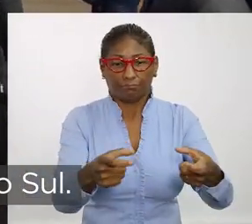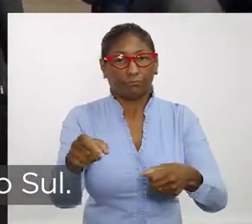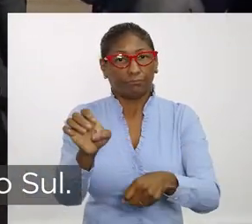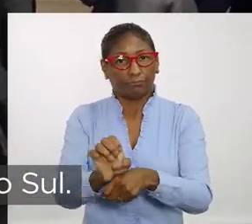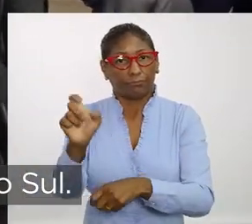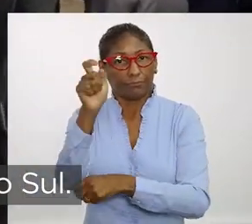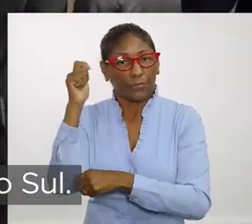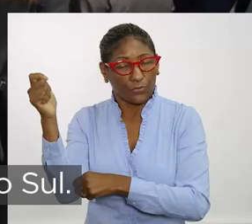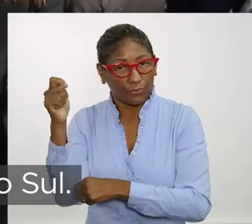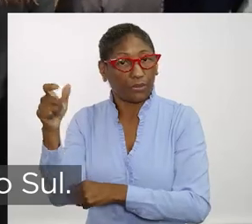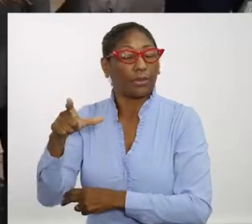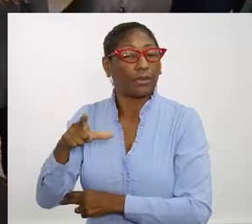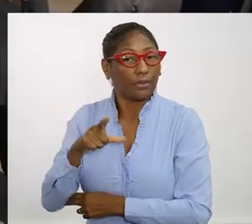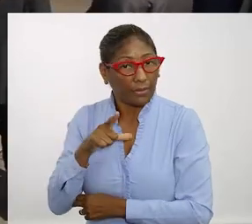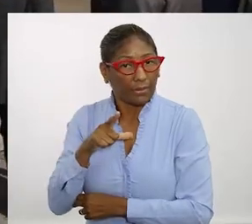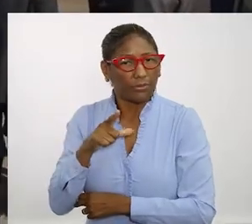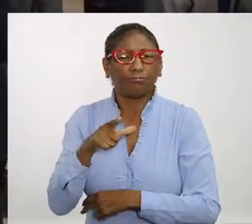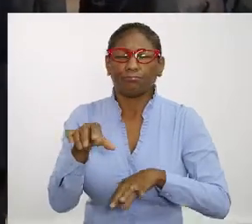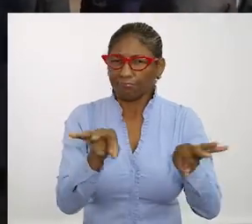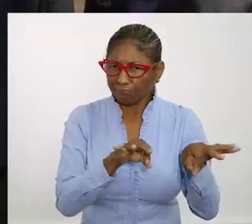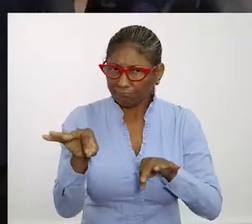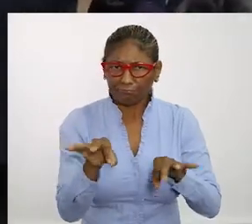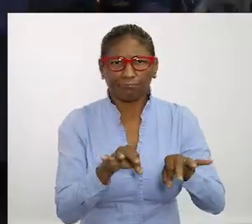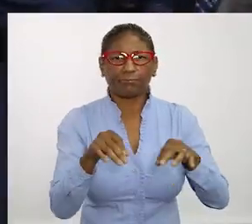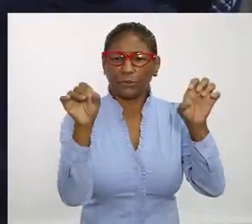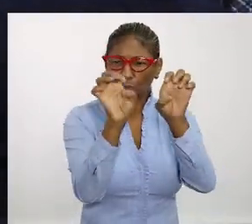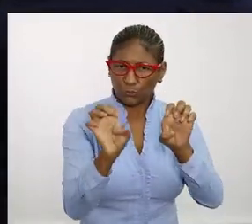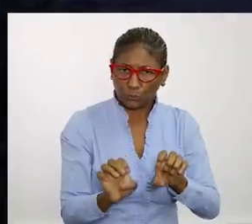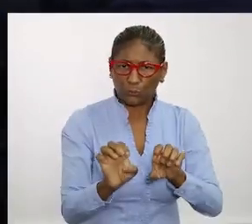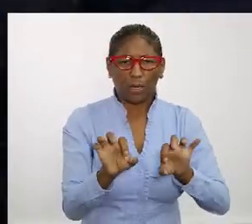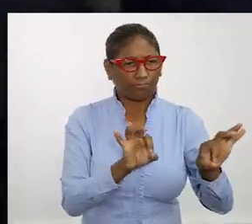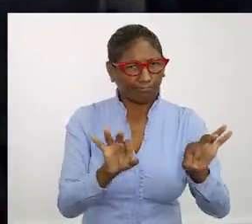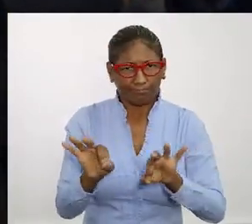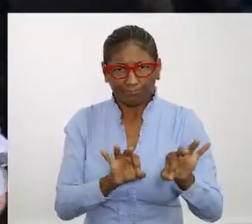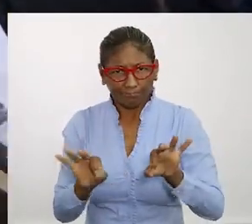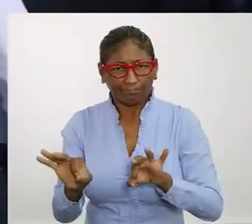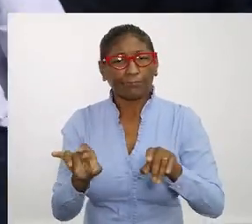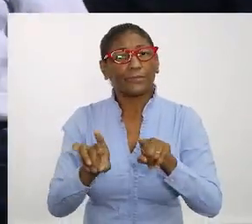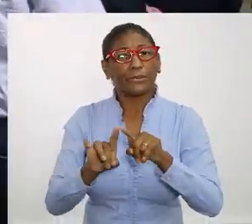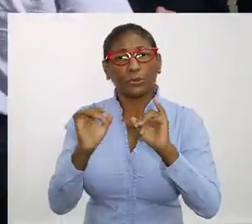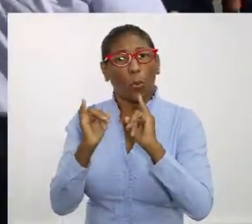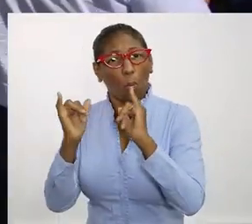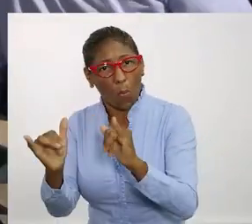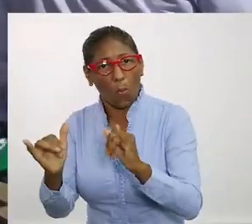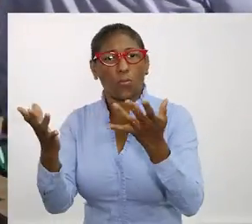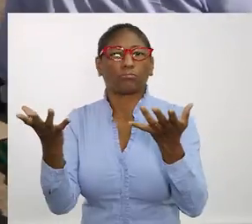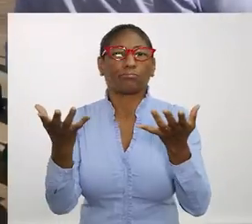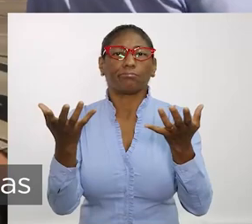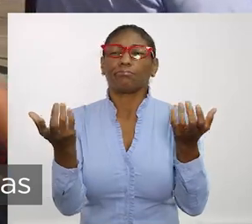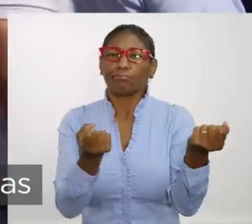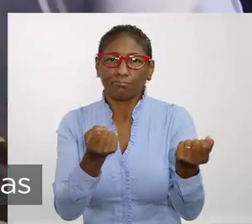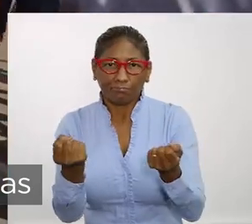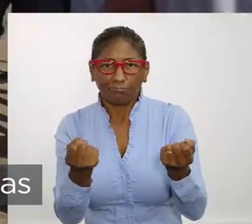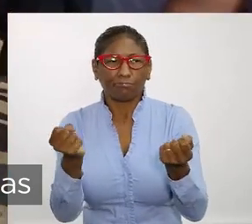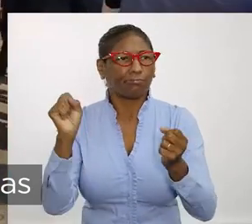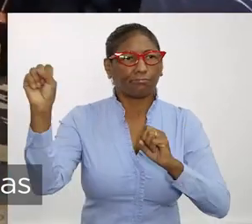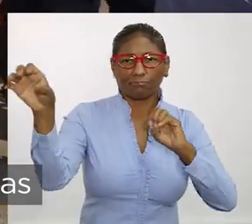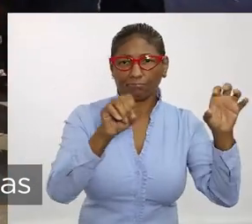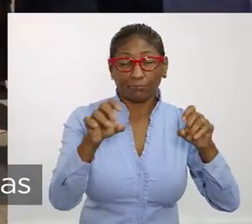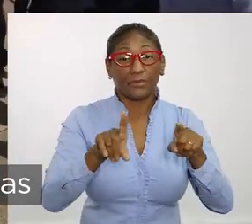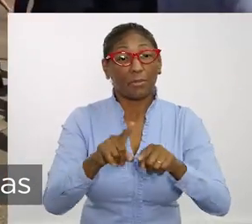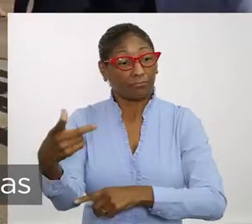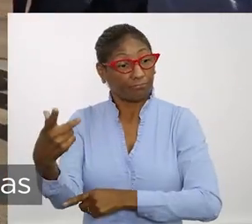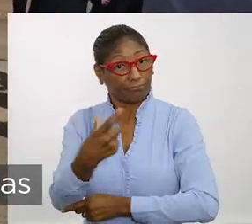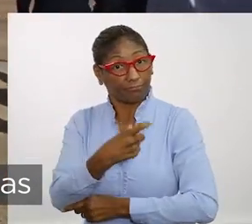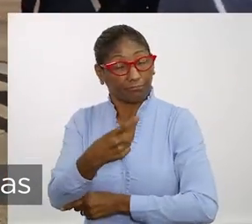do estado do Rio Grande do Sul. A gente tem toda a estrutura montada, toda a rede de transportes, a rede de frios e também